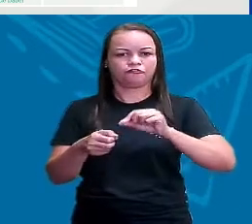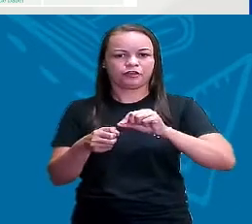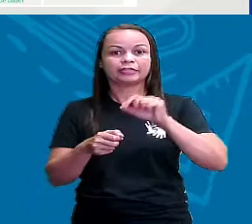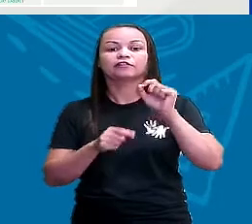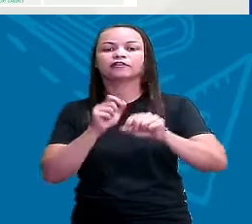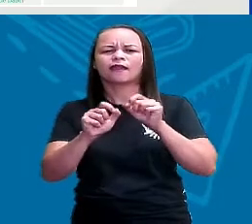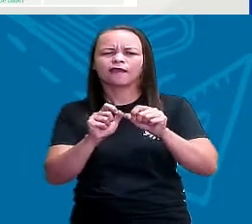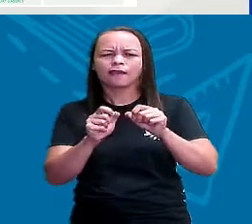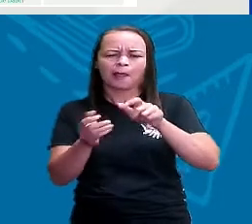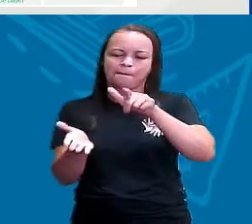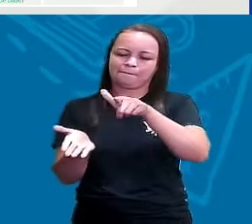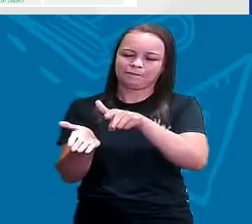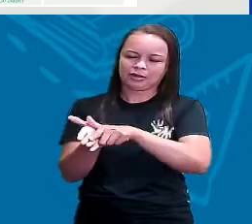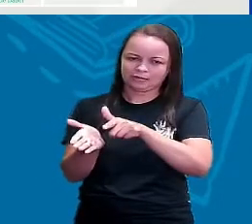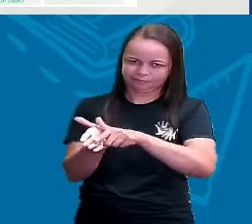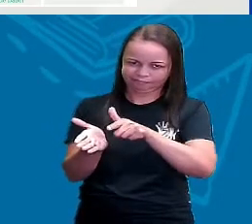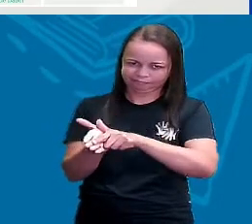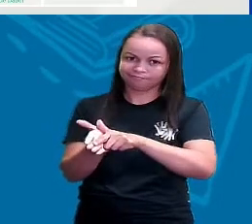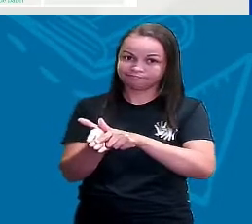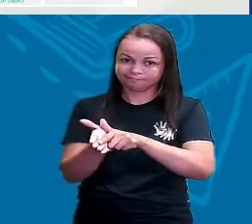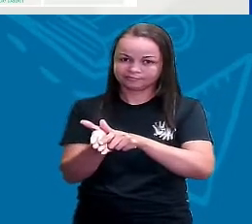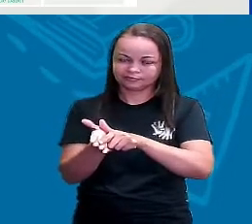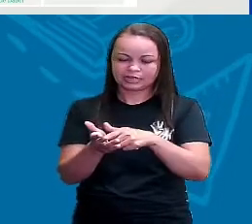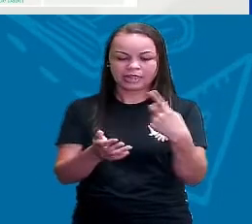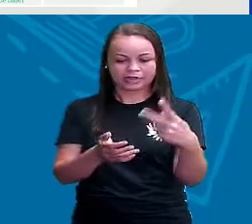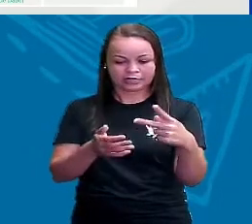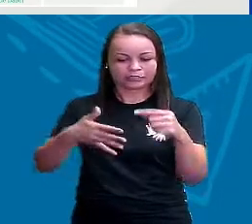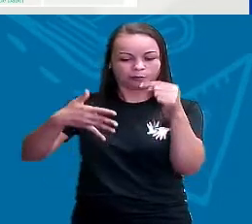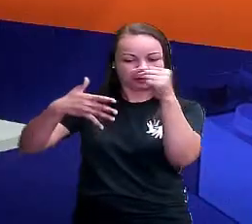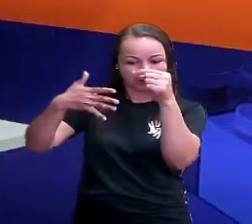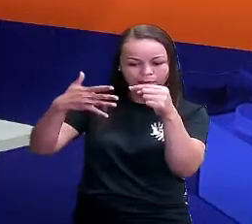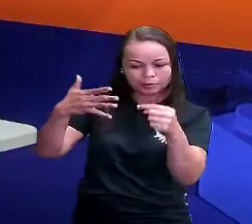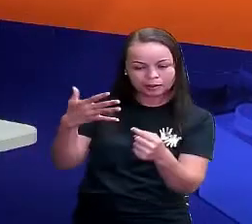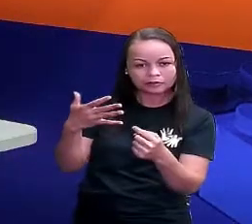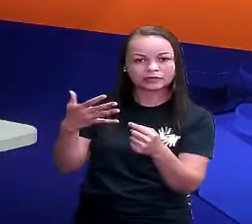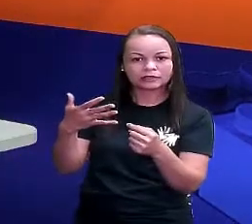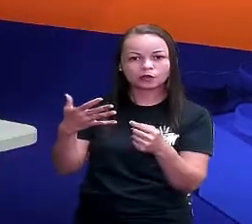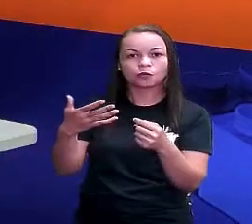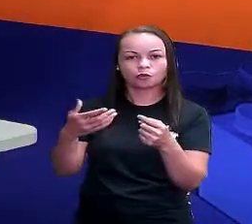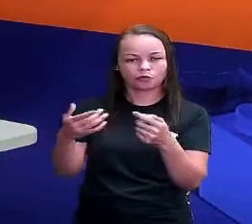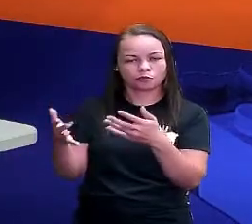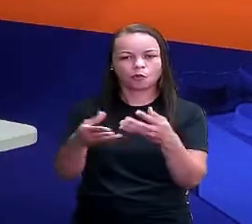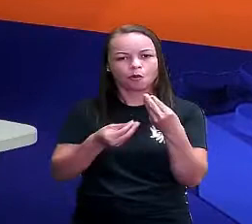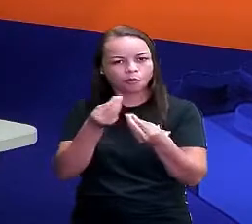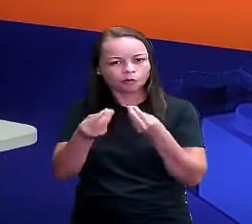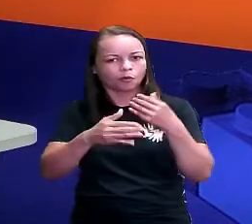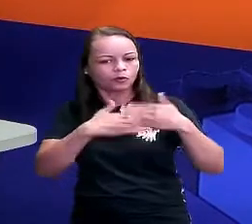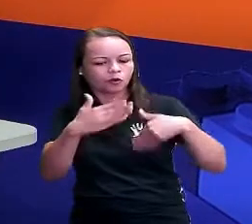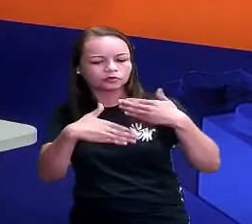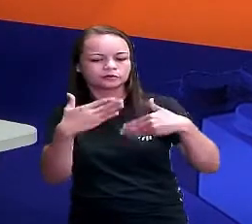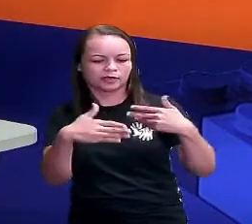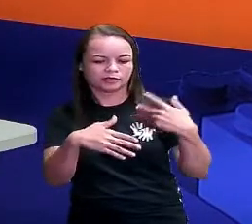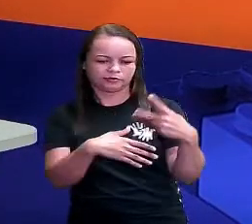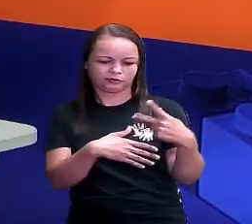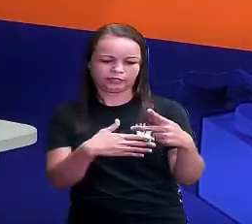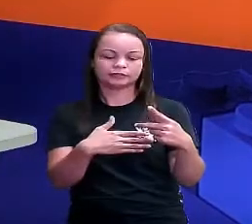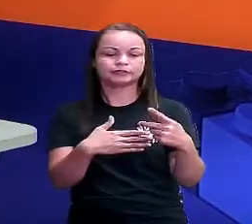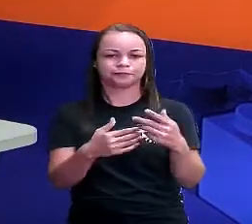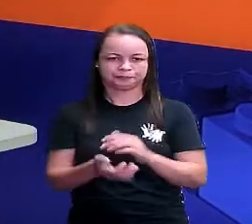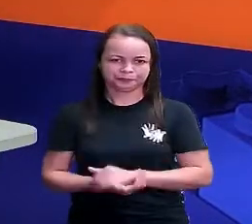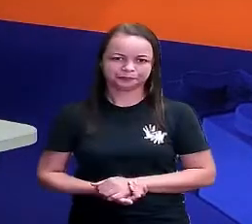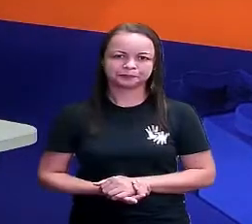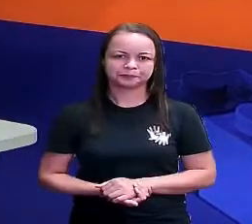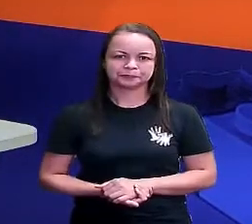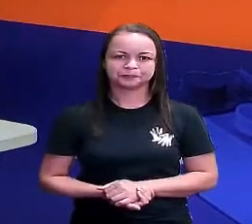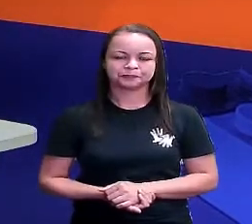papel. E aí, como que é a produção? Aqui tem algumas etapas, ó, tô mostrando aqui para vocês algumas etapas dessa produção, tá